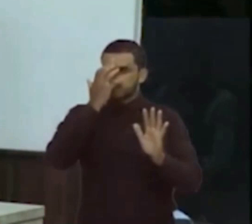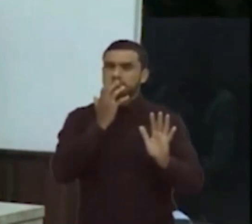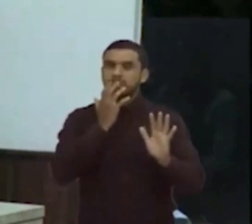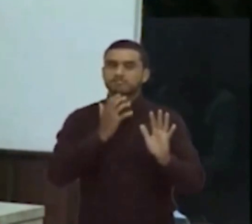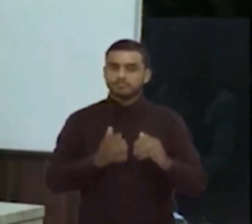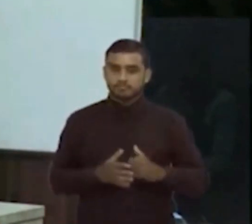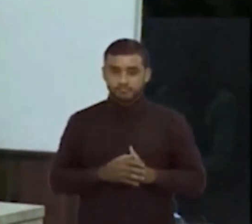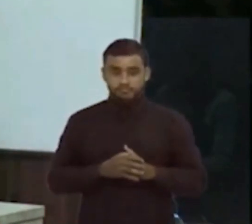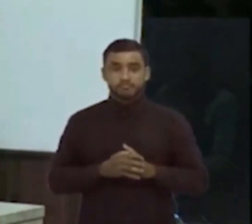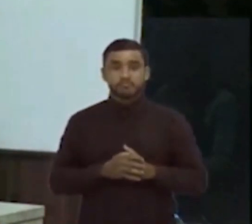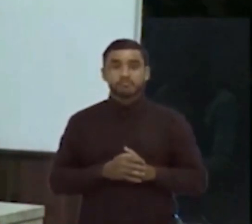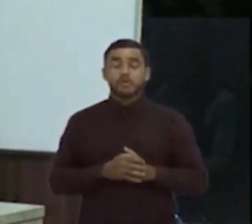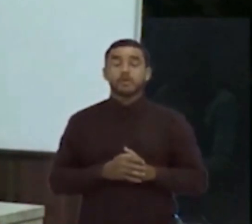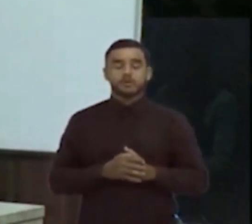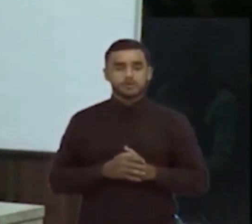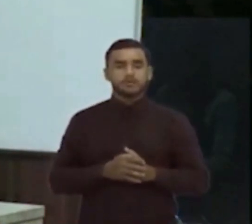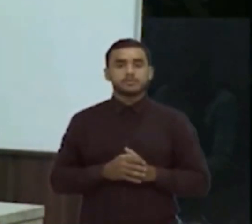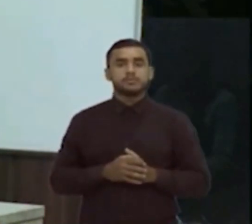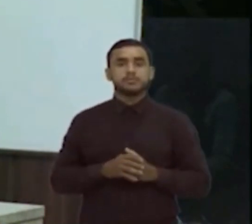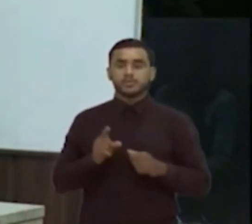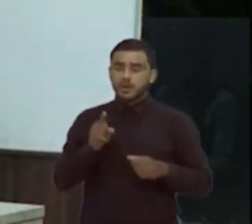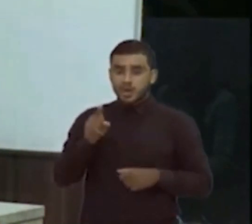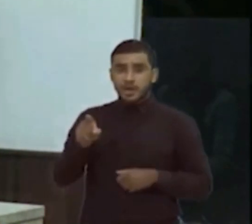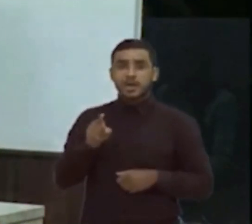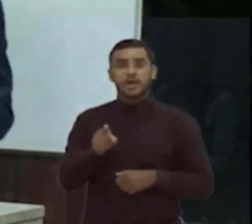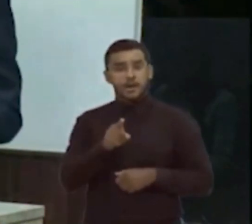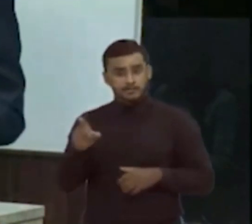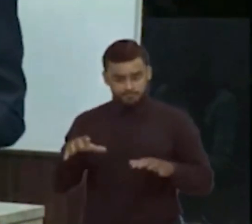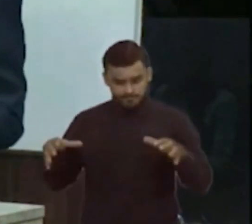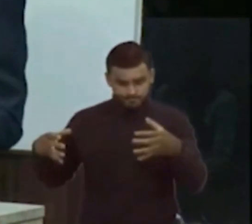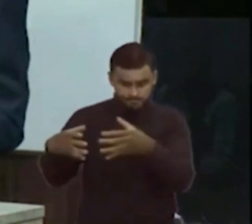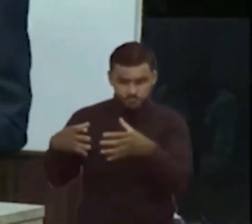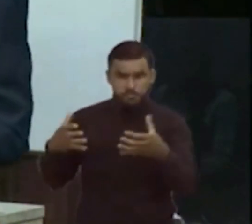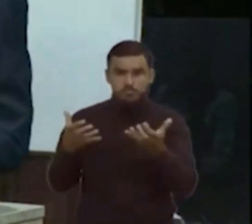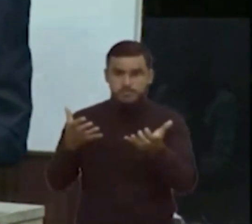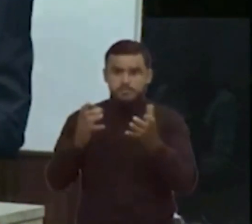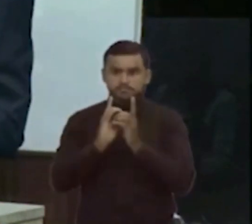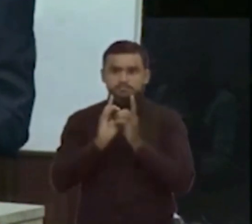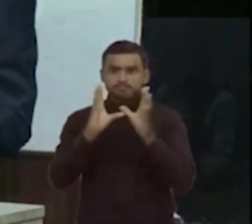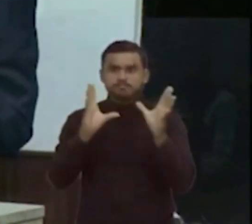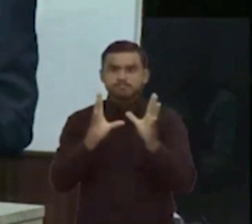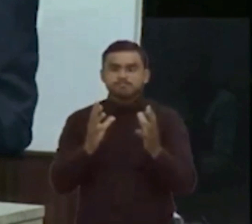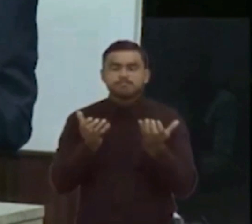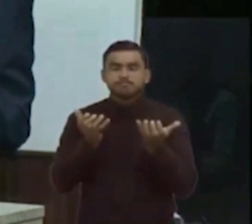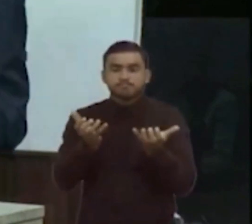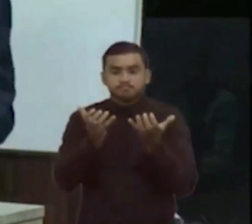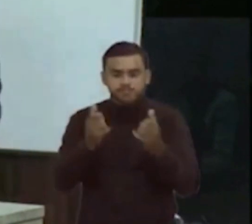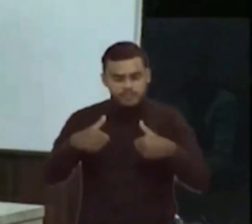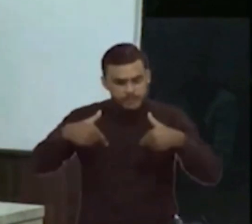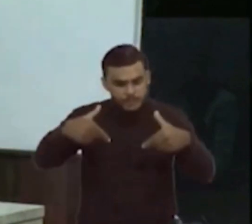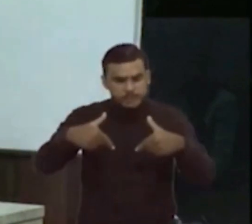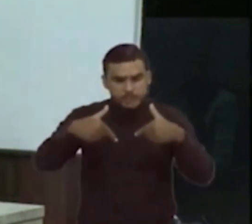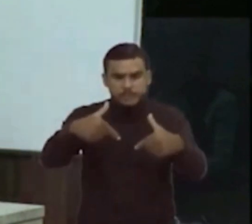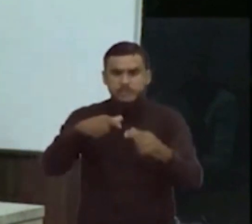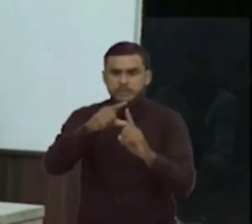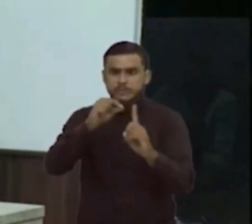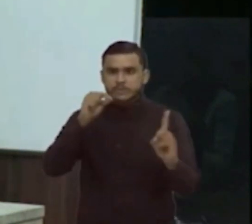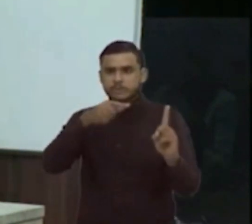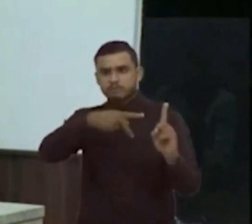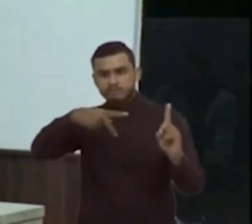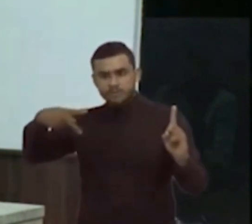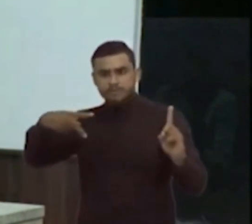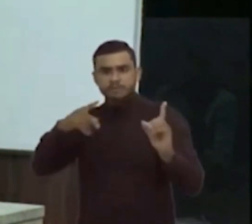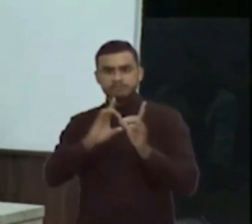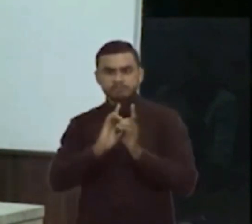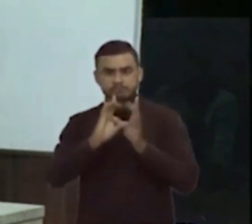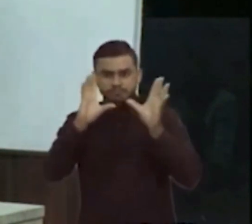segunda lição destes homens foi também a necessidade de cada grupo, de cada personalidade